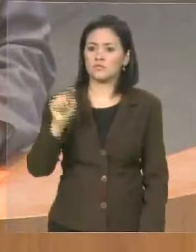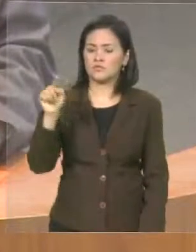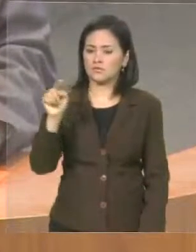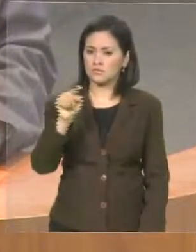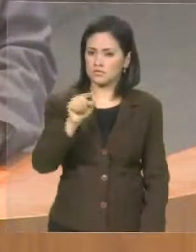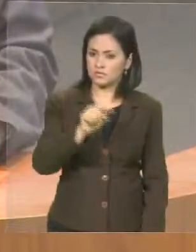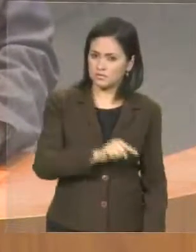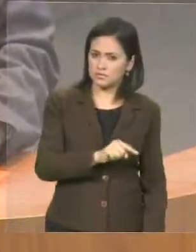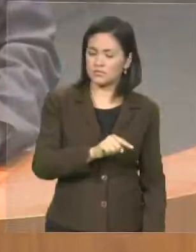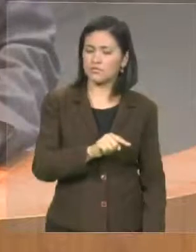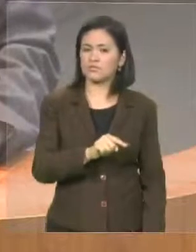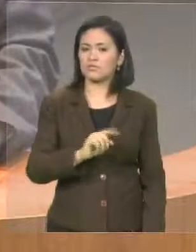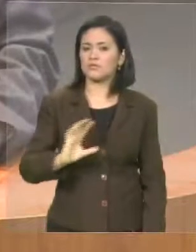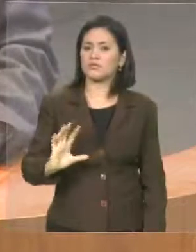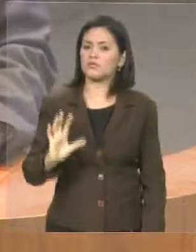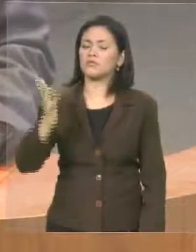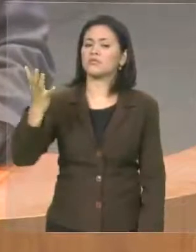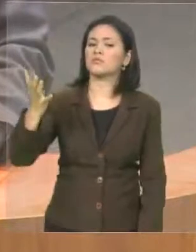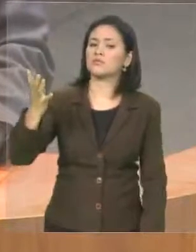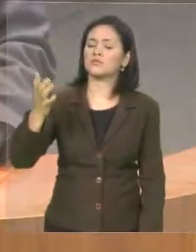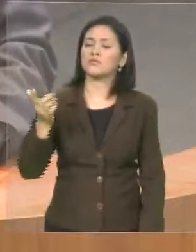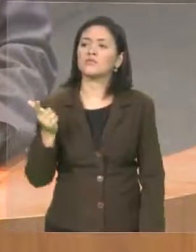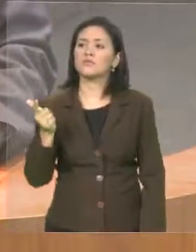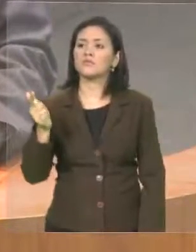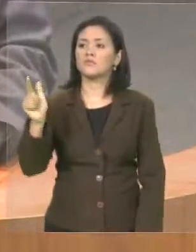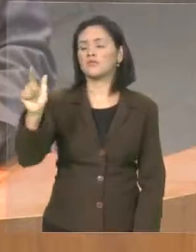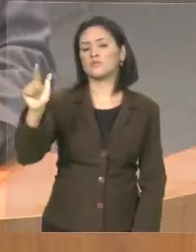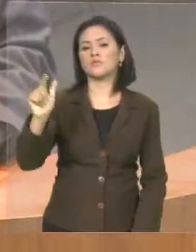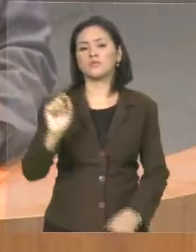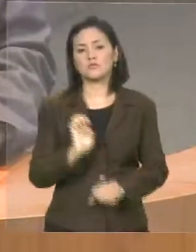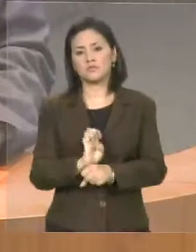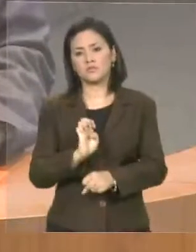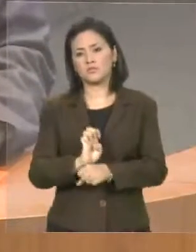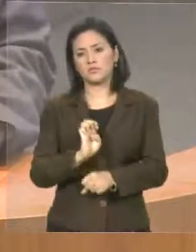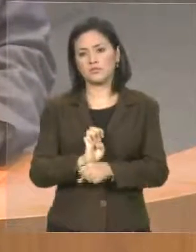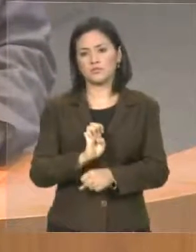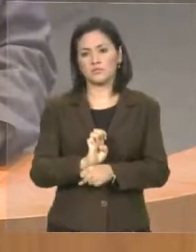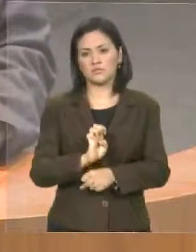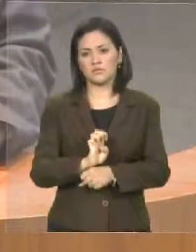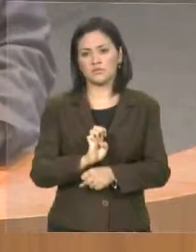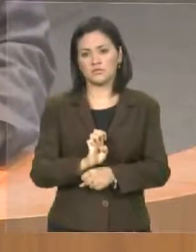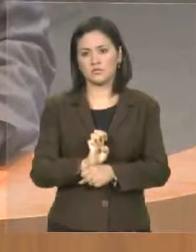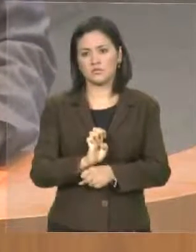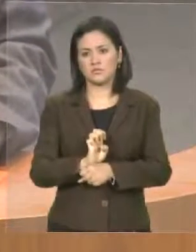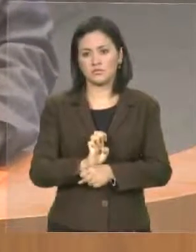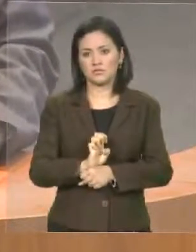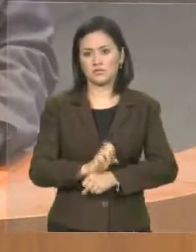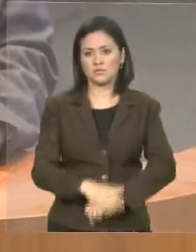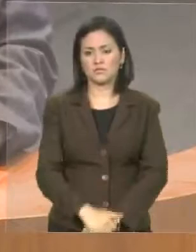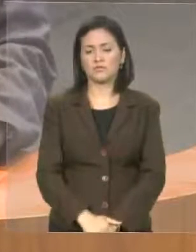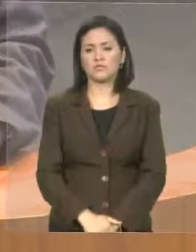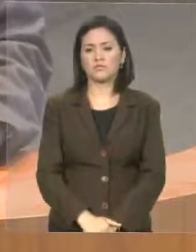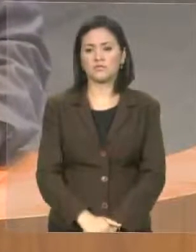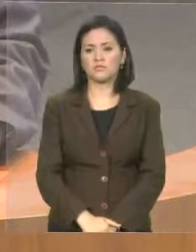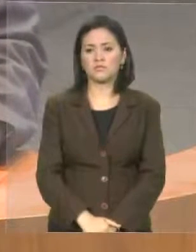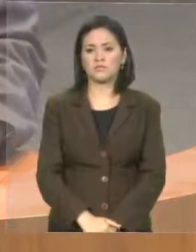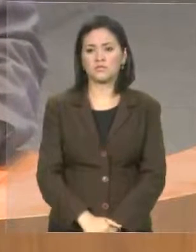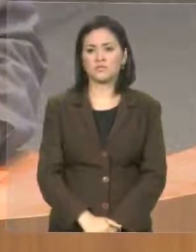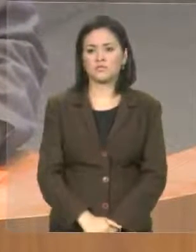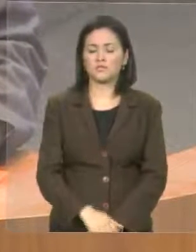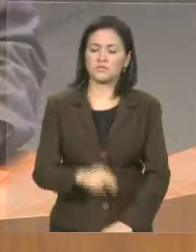do tipo em outros estados, tanto do Nordeste, como do Sul, do Sudeste, Centro-Oeste,